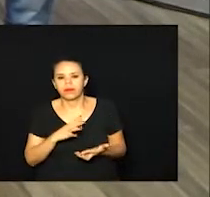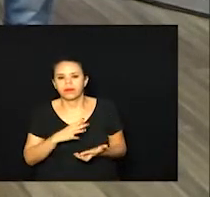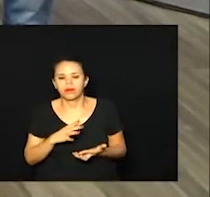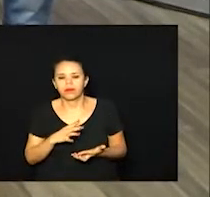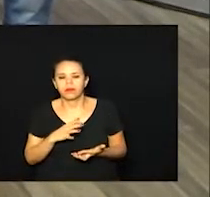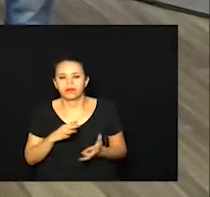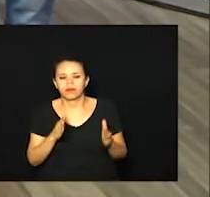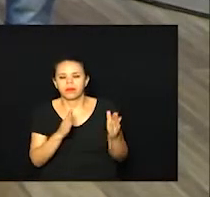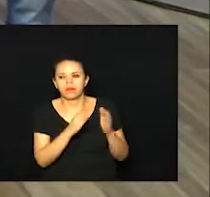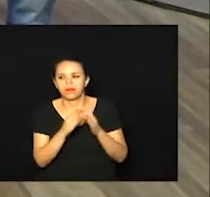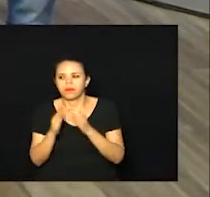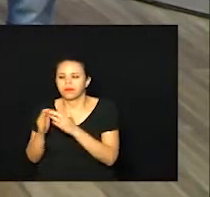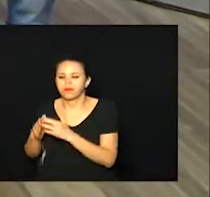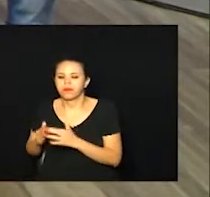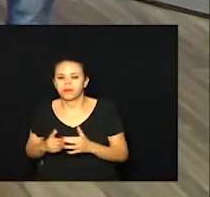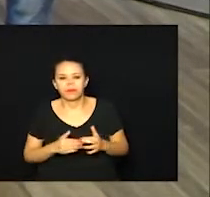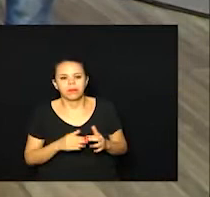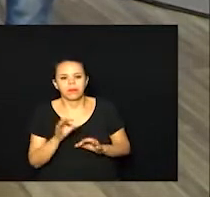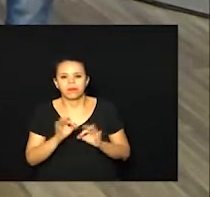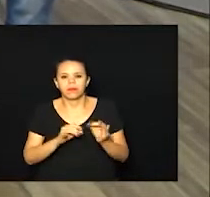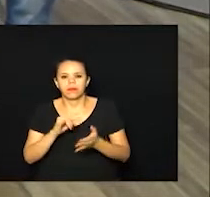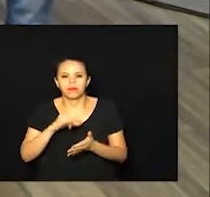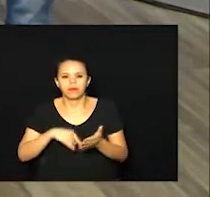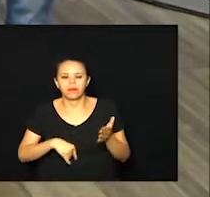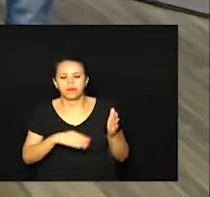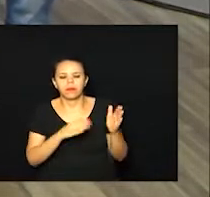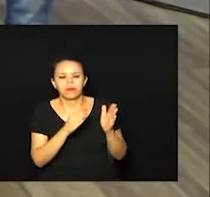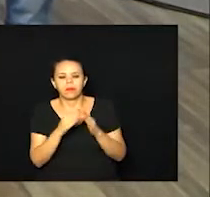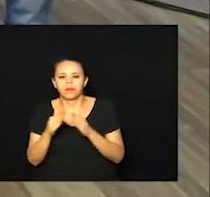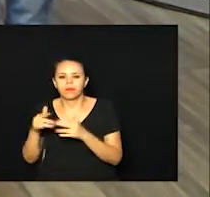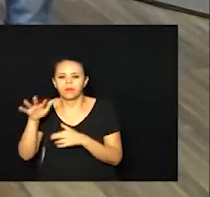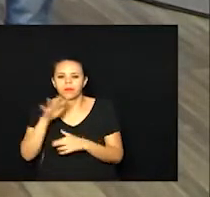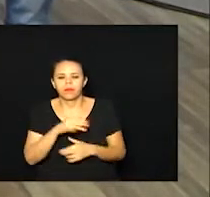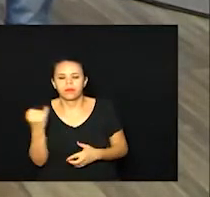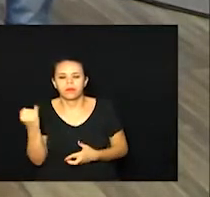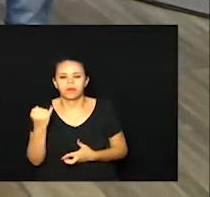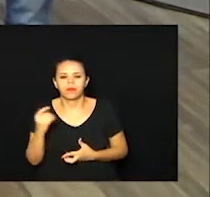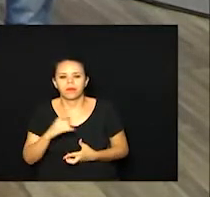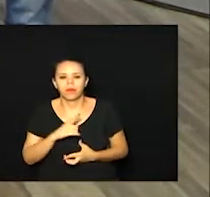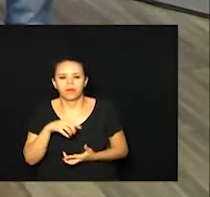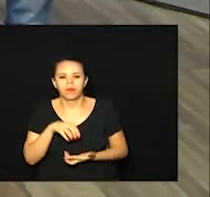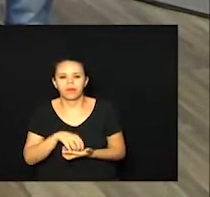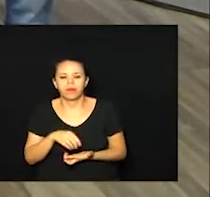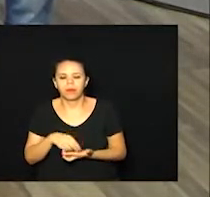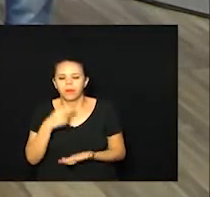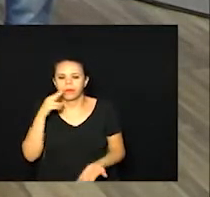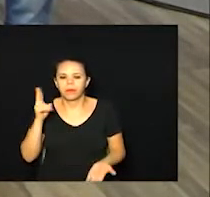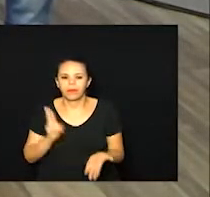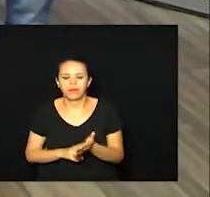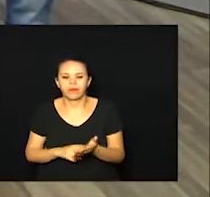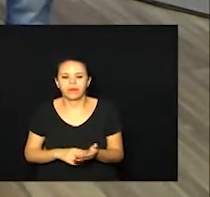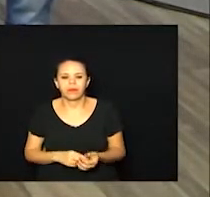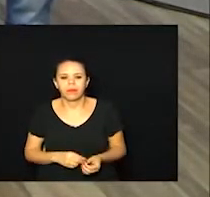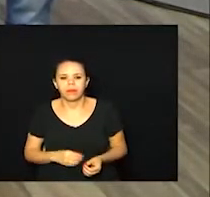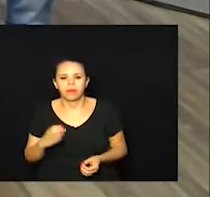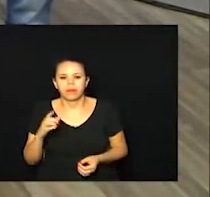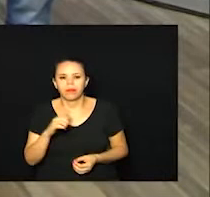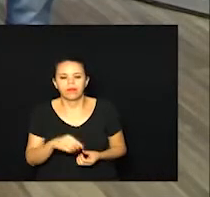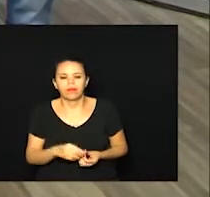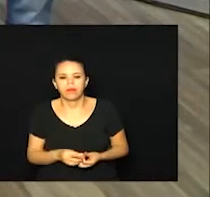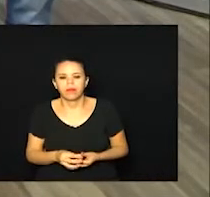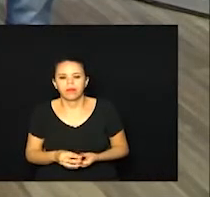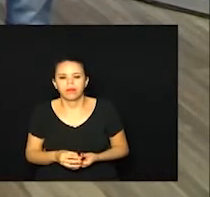de moradia, a regularização fundiária, a importância de ter uma agência dos Correios no distrito do Campo